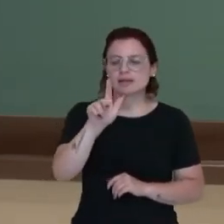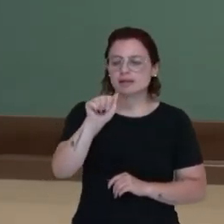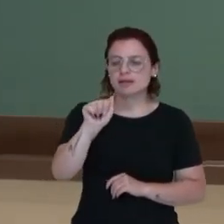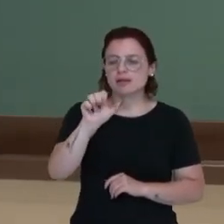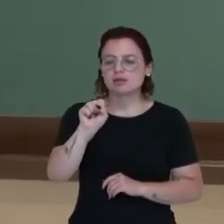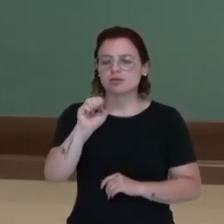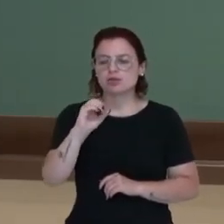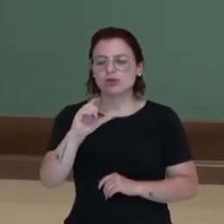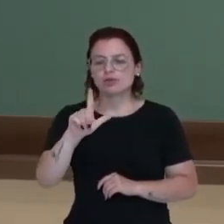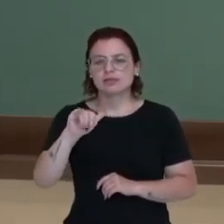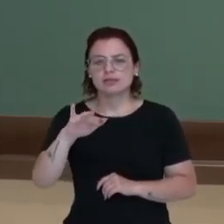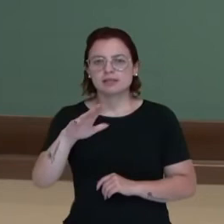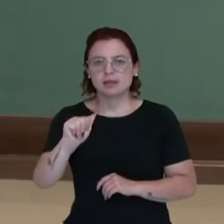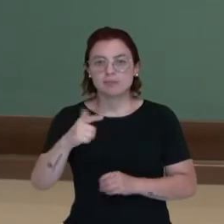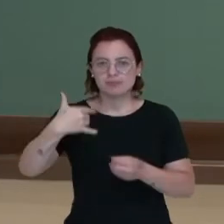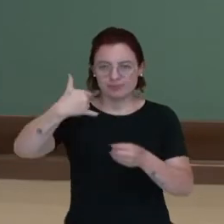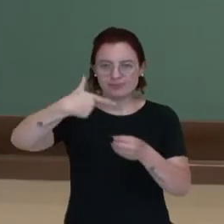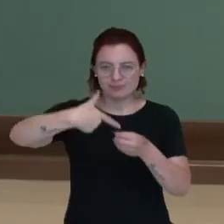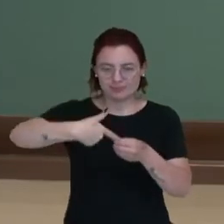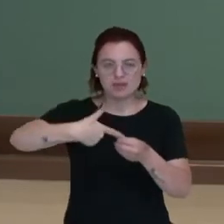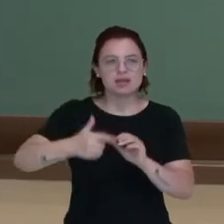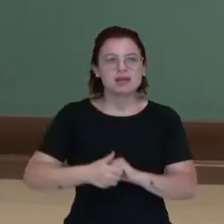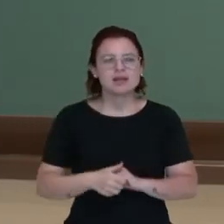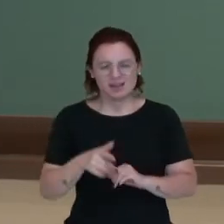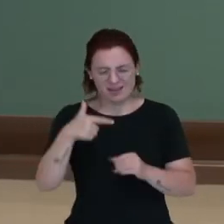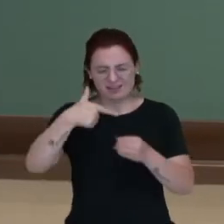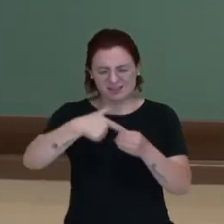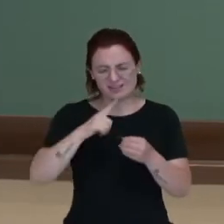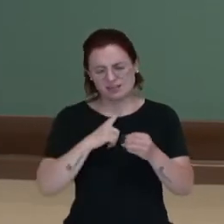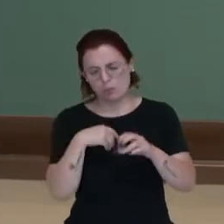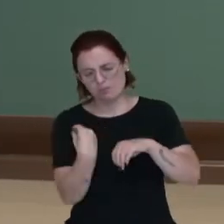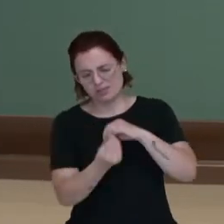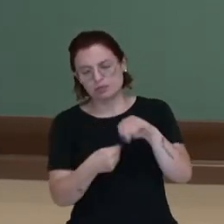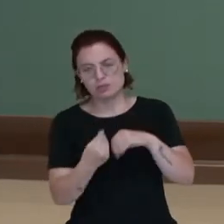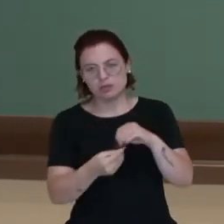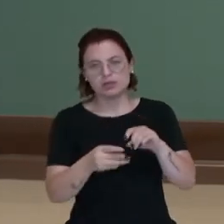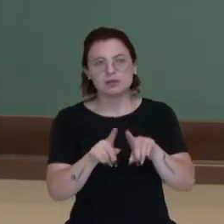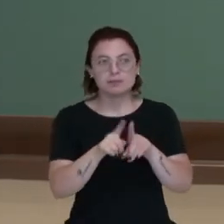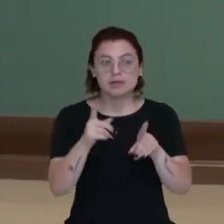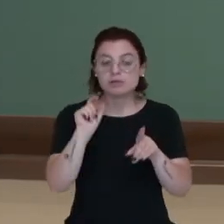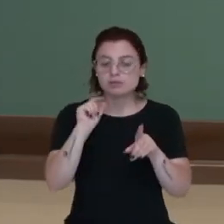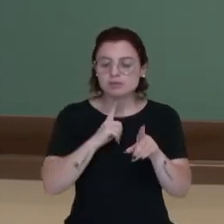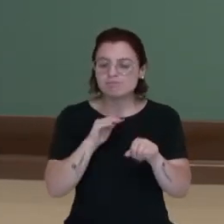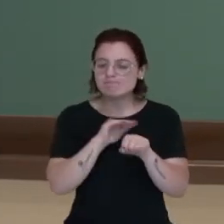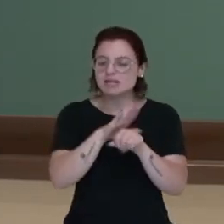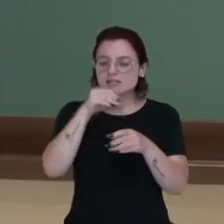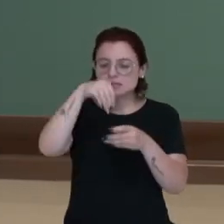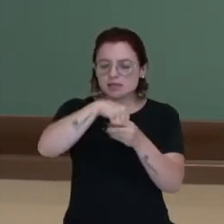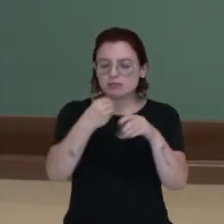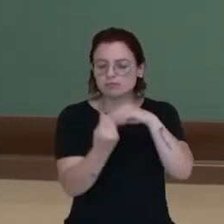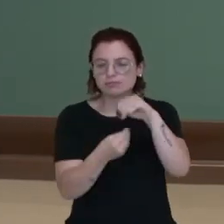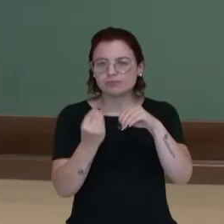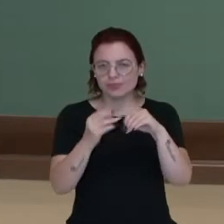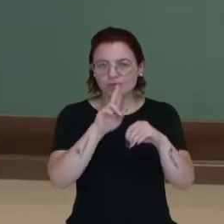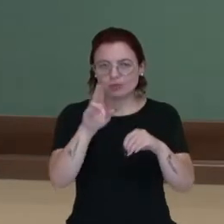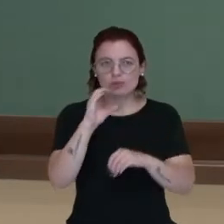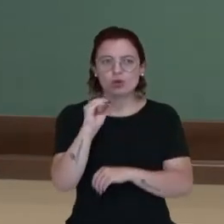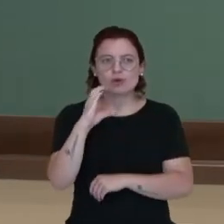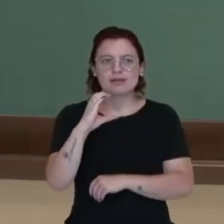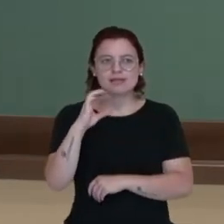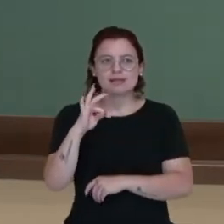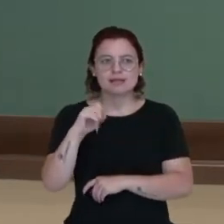A gasolina também ela é uma mistura, né? Mas a substância que mais é abundante ali é o